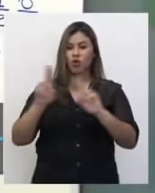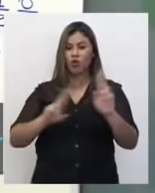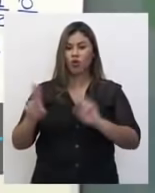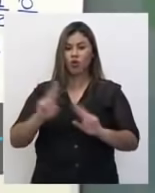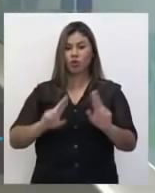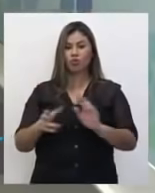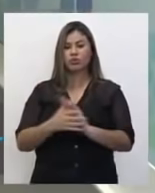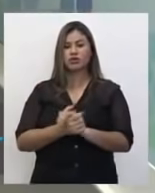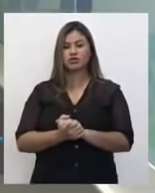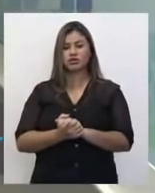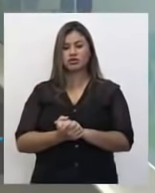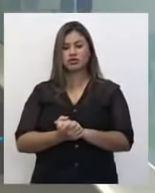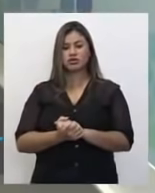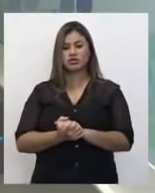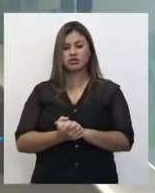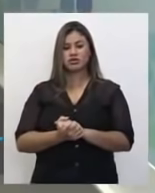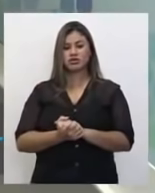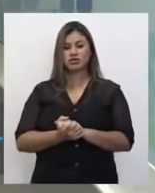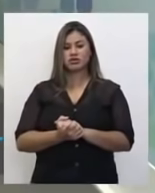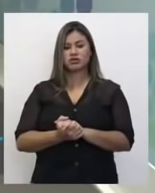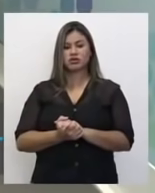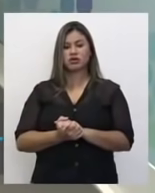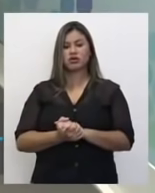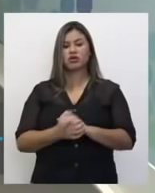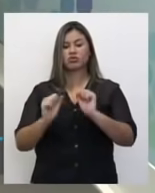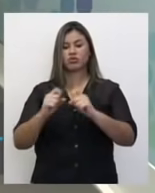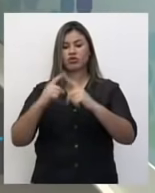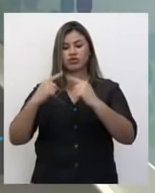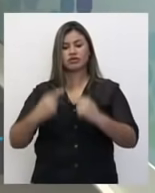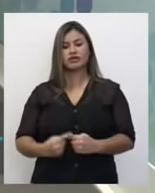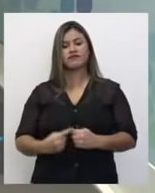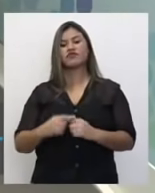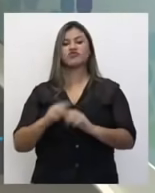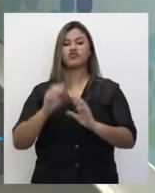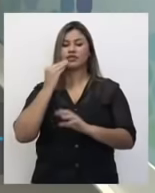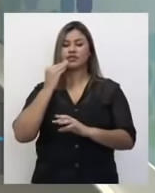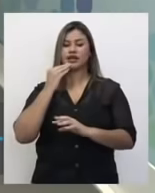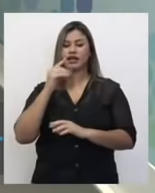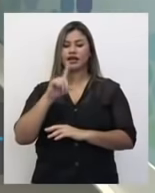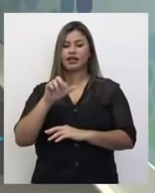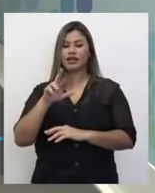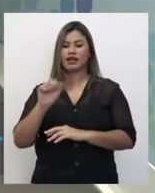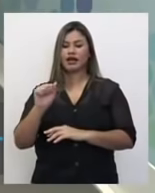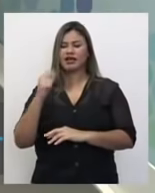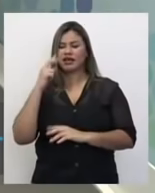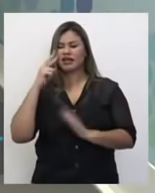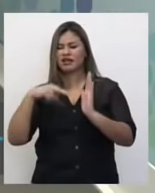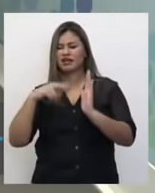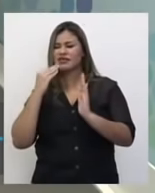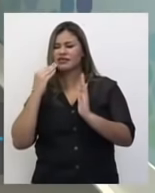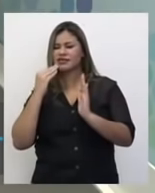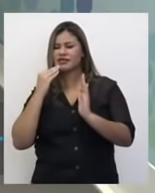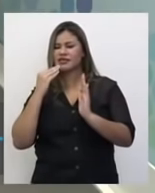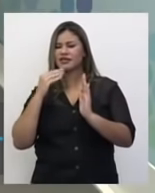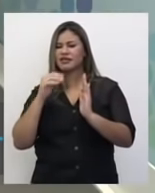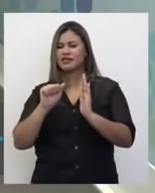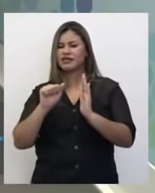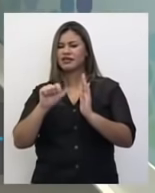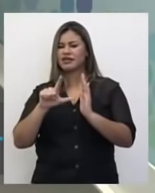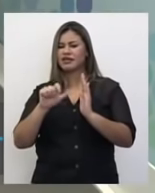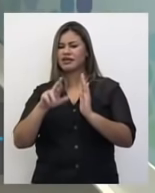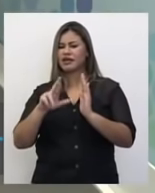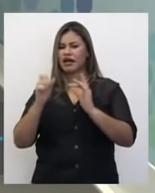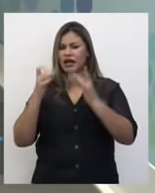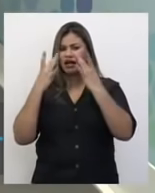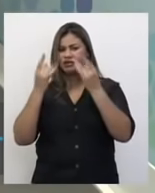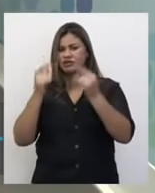Como eu fiz com eu vou eu vou fazer um desafio aqui. A Lara agora, vê se você consegue ler o resto. A Lara, eu acho que ela tava prestando